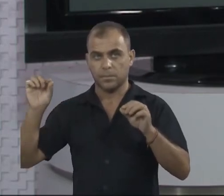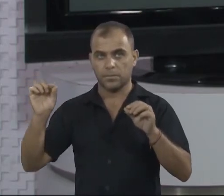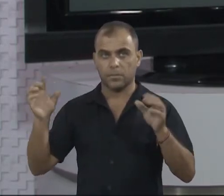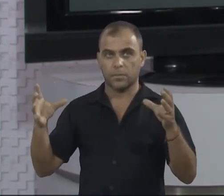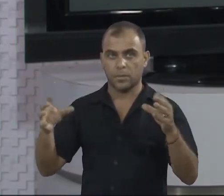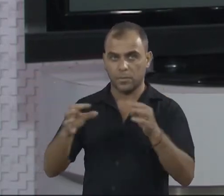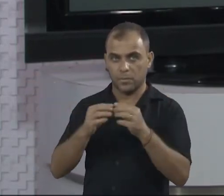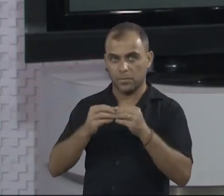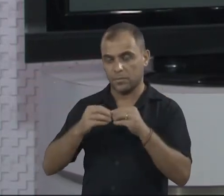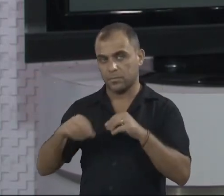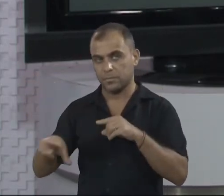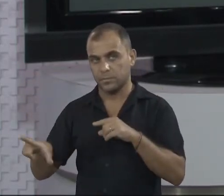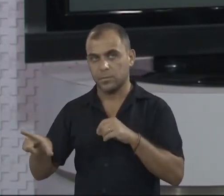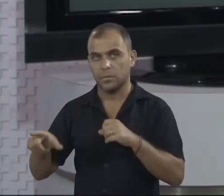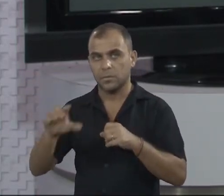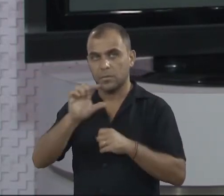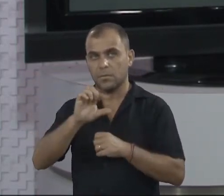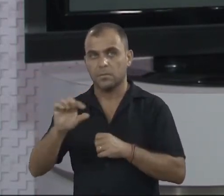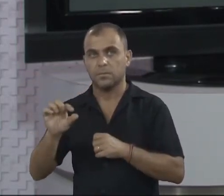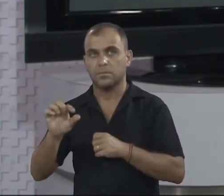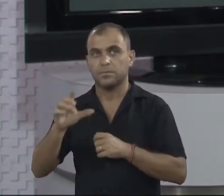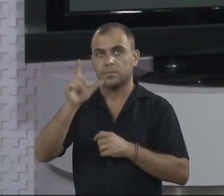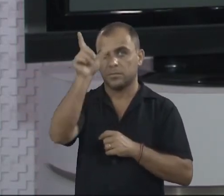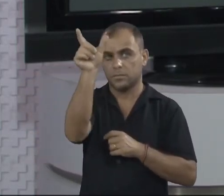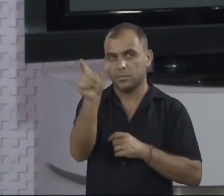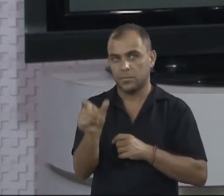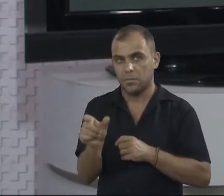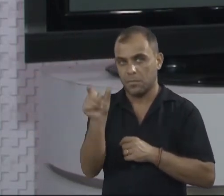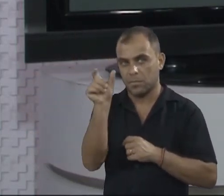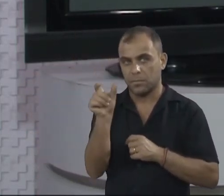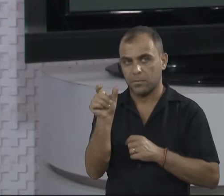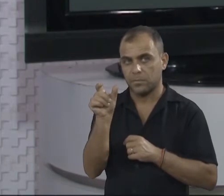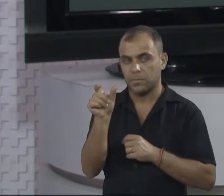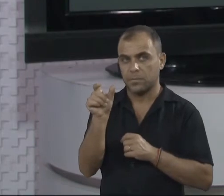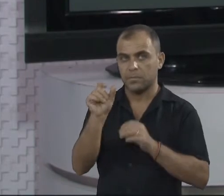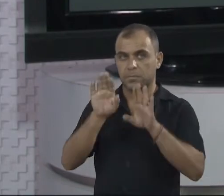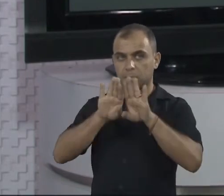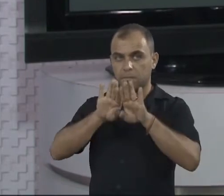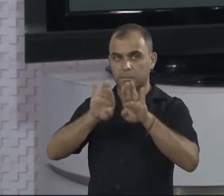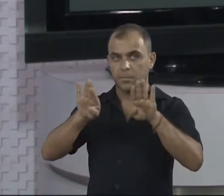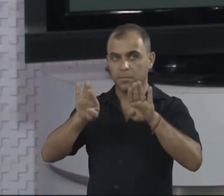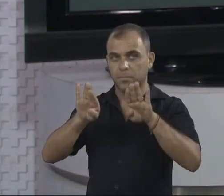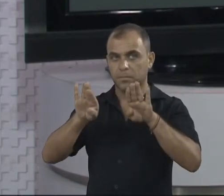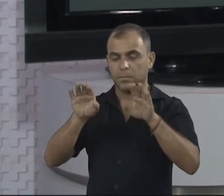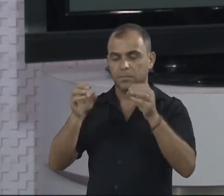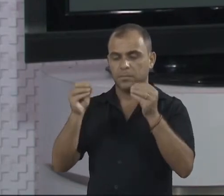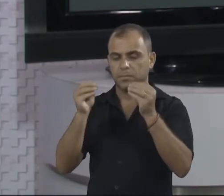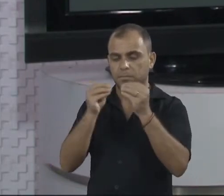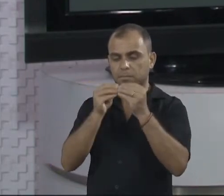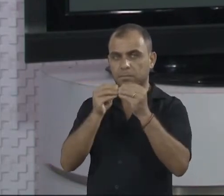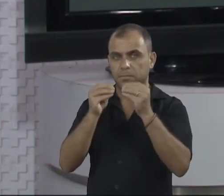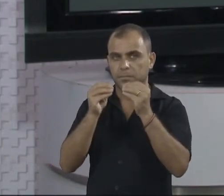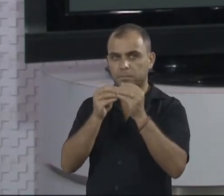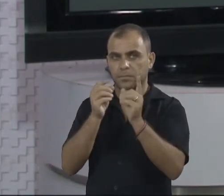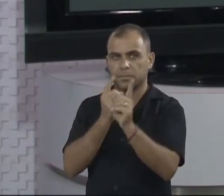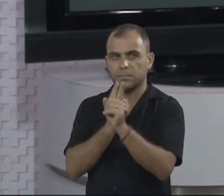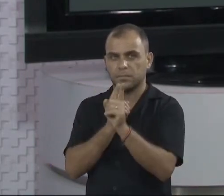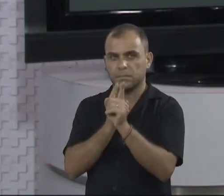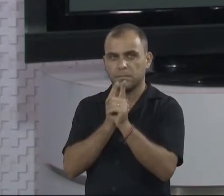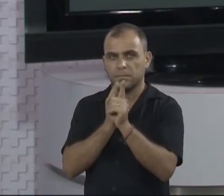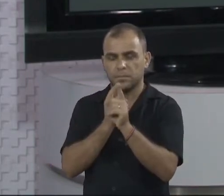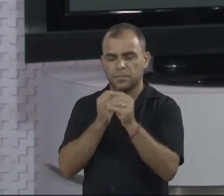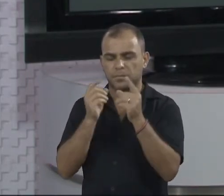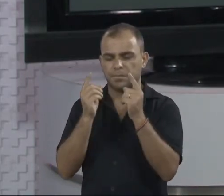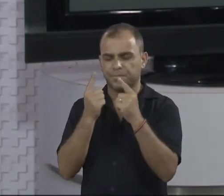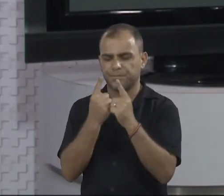e um outro aqui. E aqui no meinho, a gente tem um espaço, eles não encostam um no outro, eles ficam bem